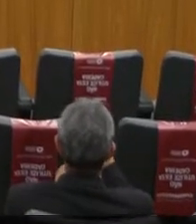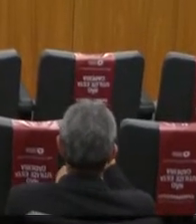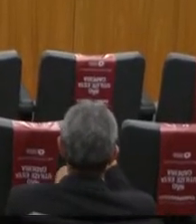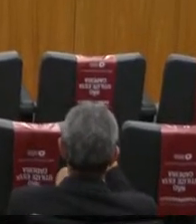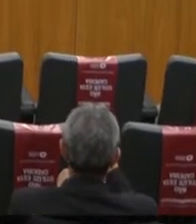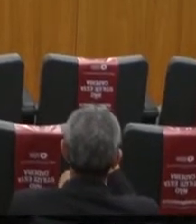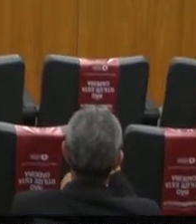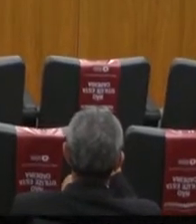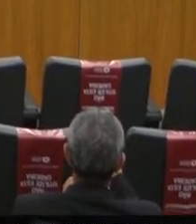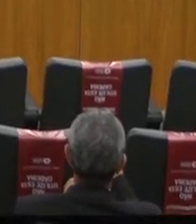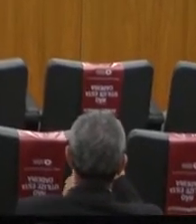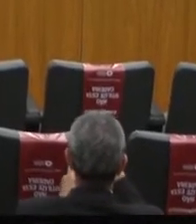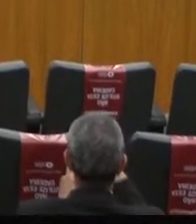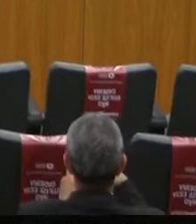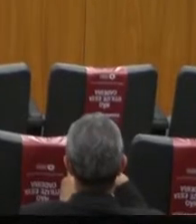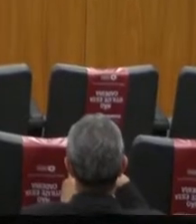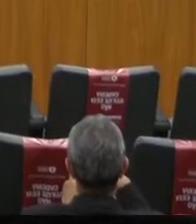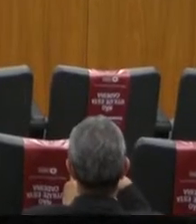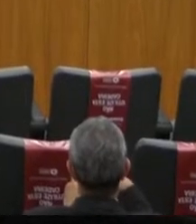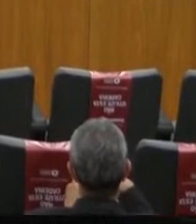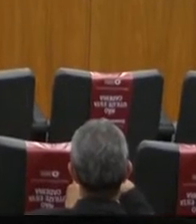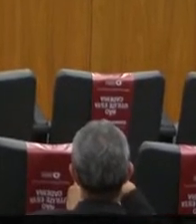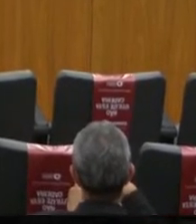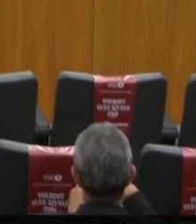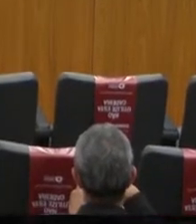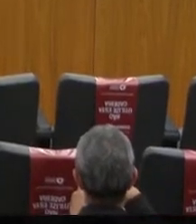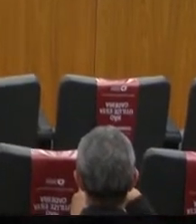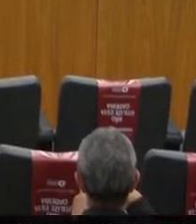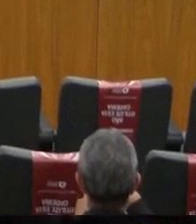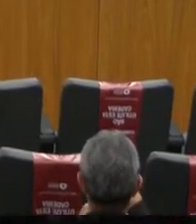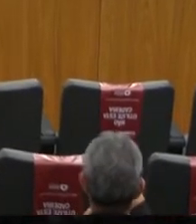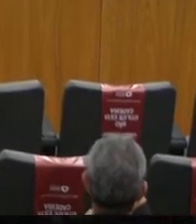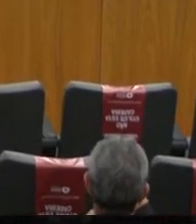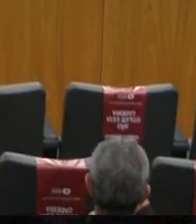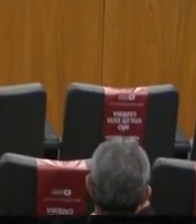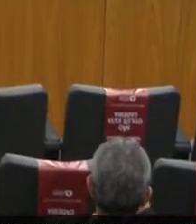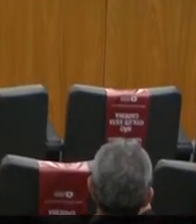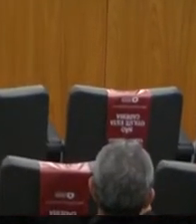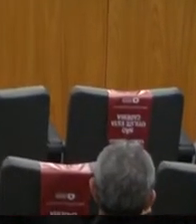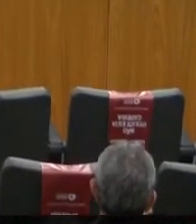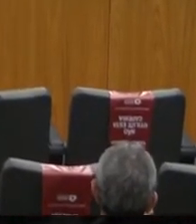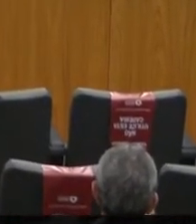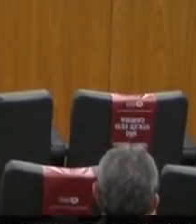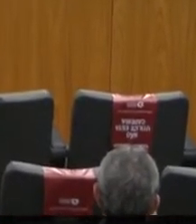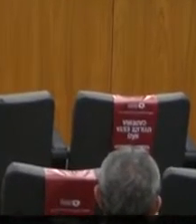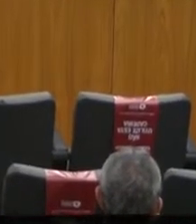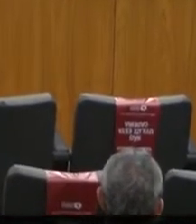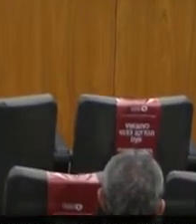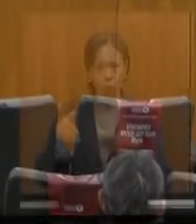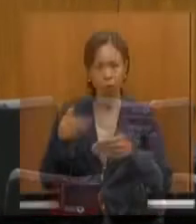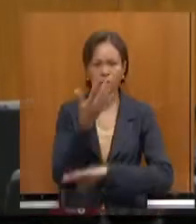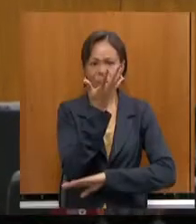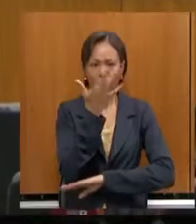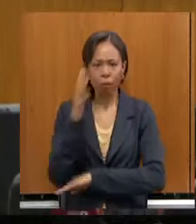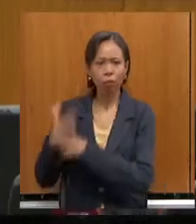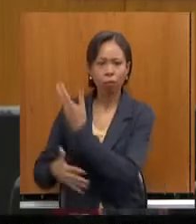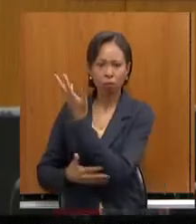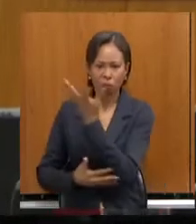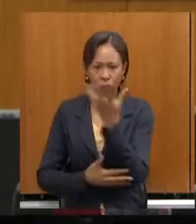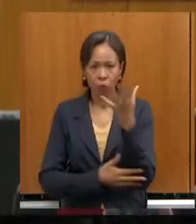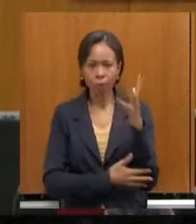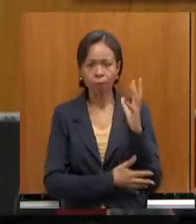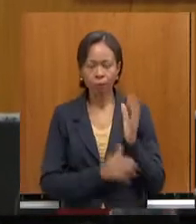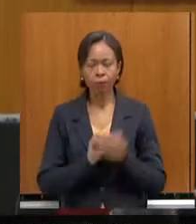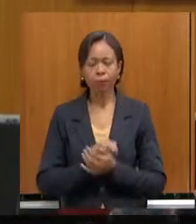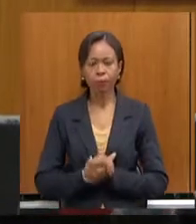nosso querido amigo deputado Mauro Tramonte membro assíduo desta comissão